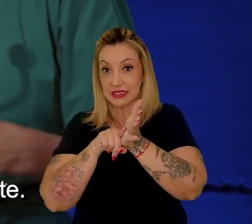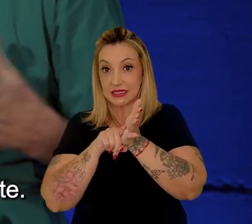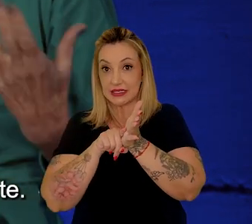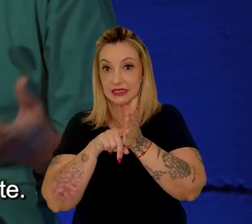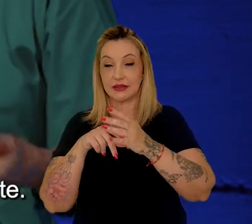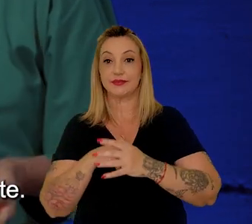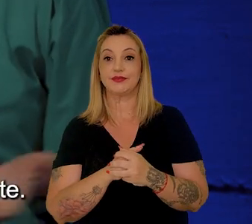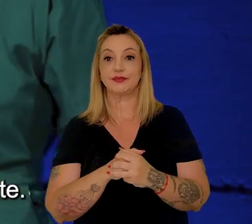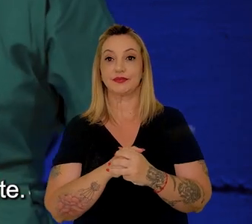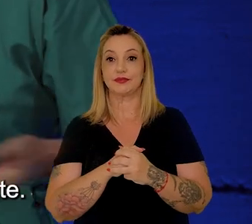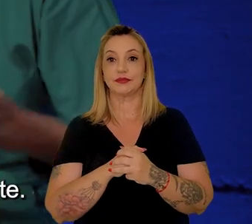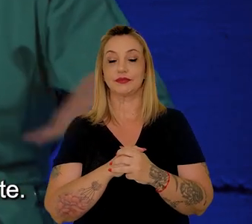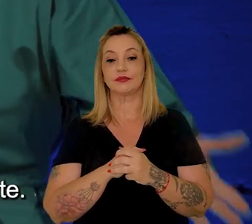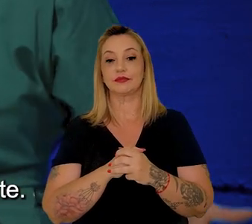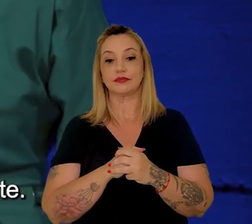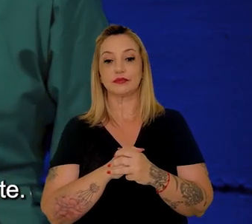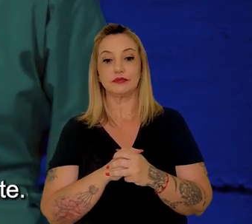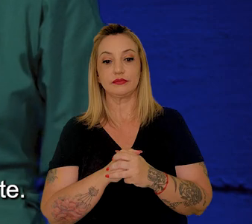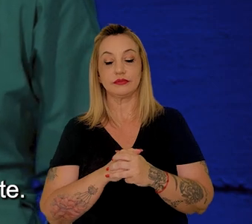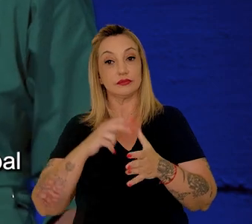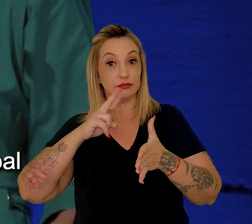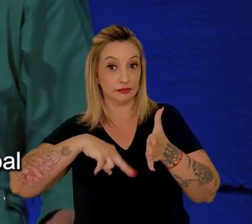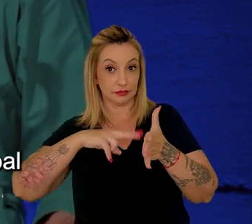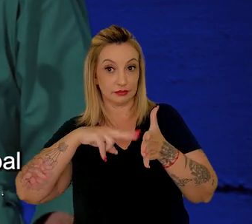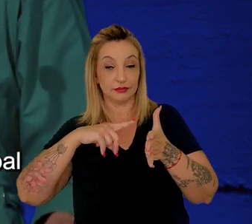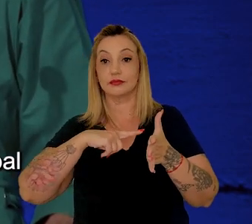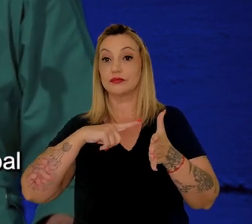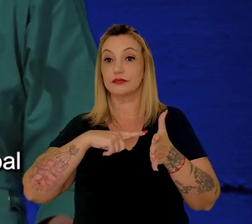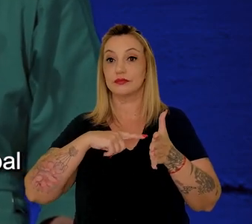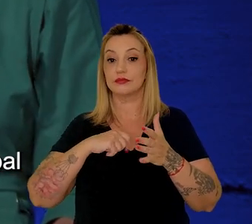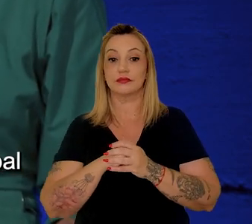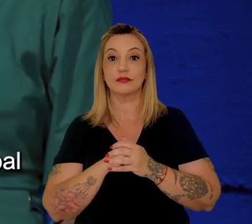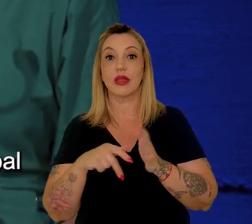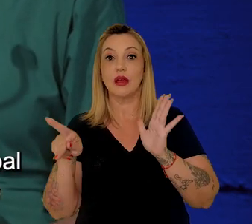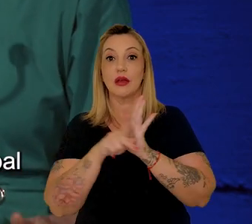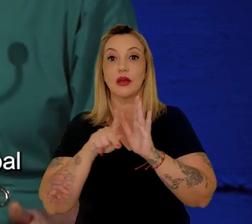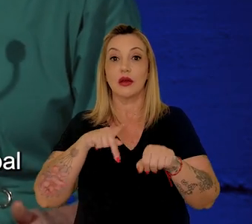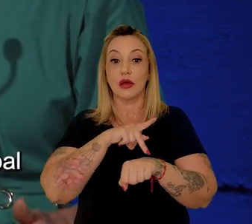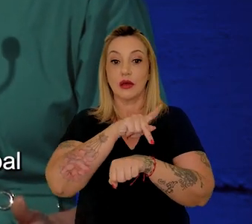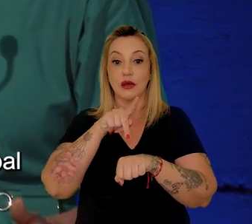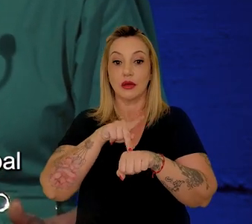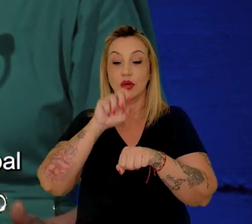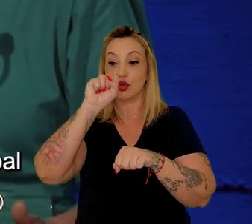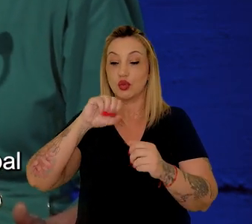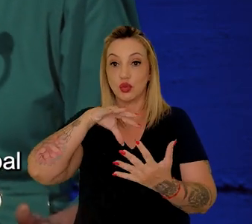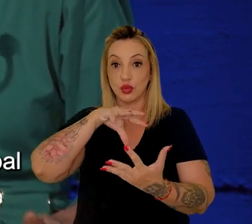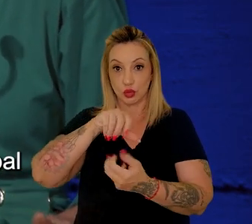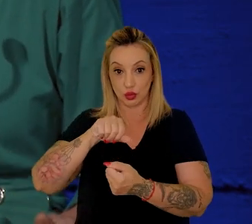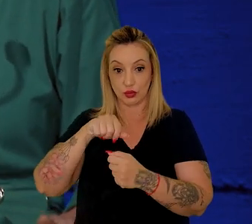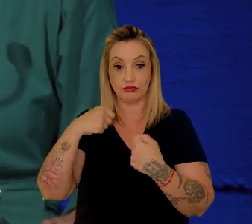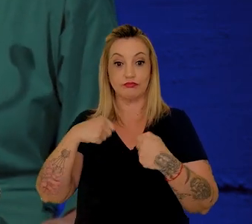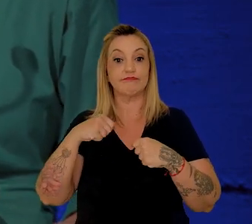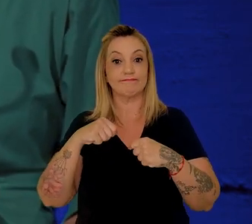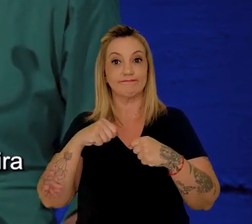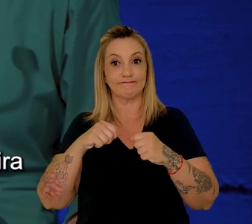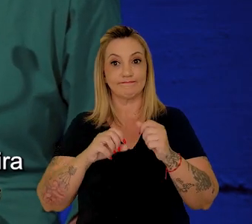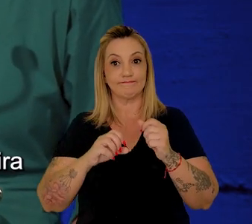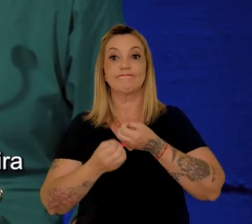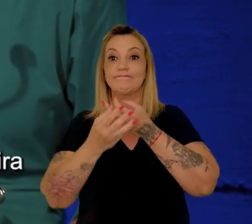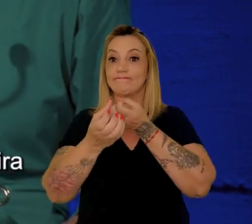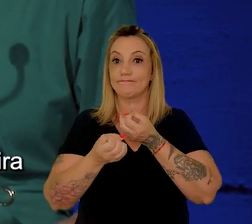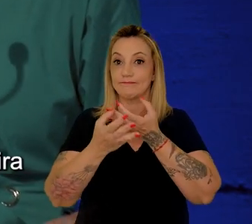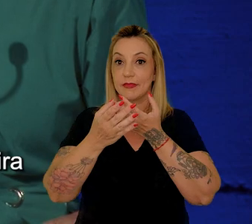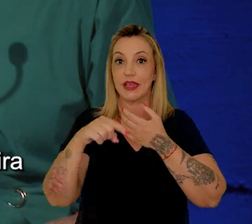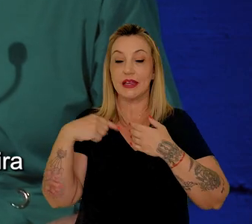eh das pesquisas da literatura existente mas os próprios países do sul Global carecem também de dados né e a